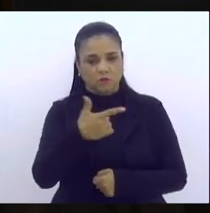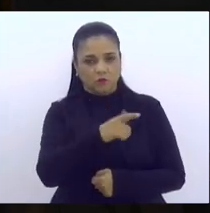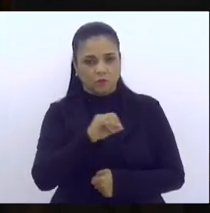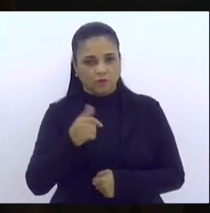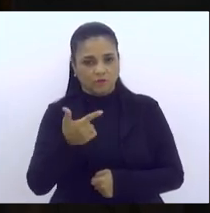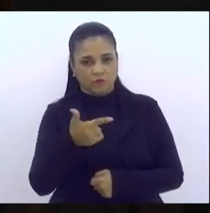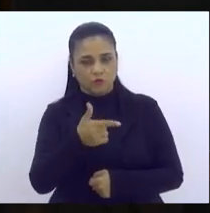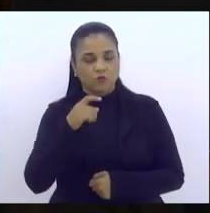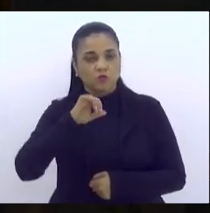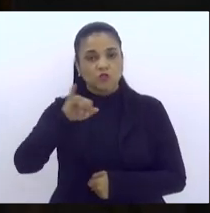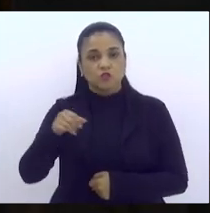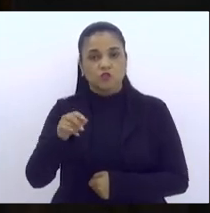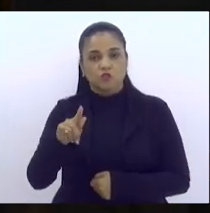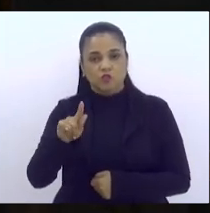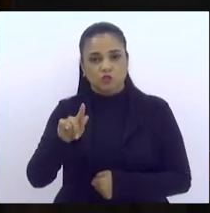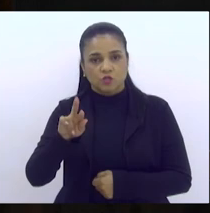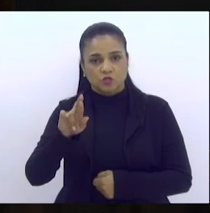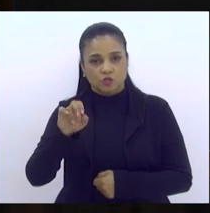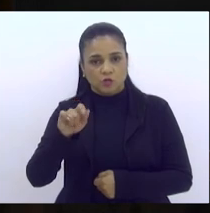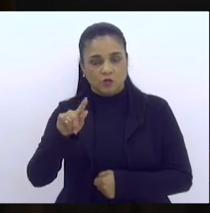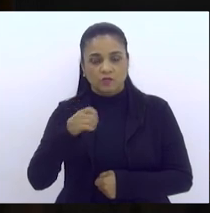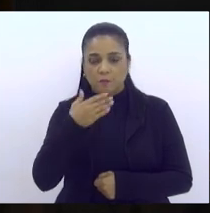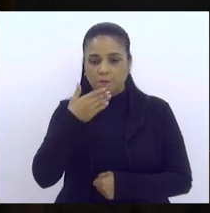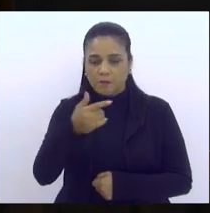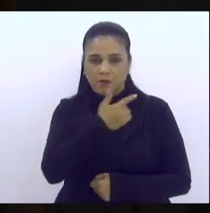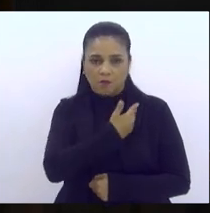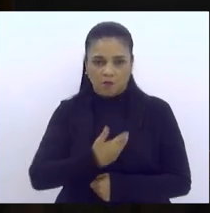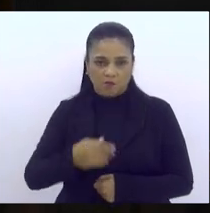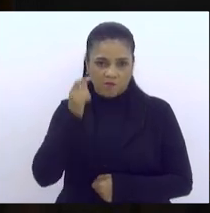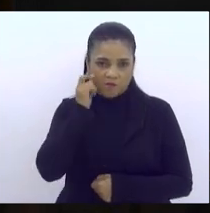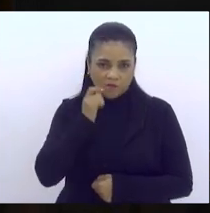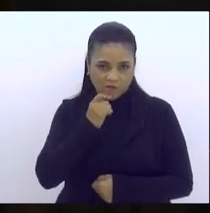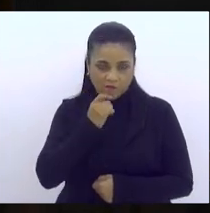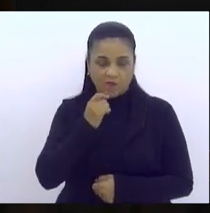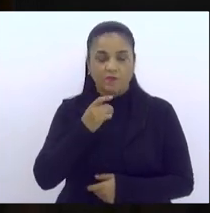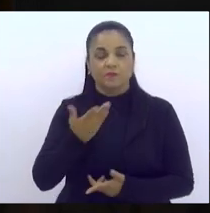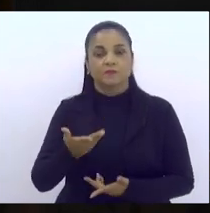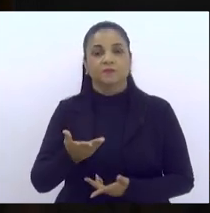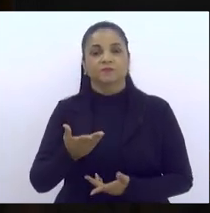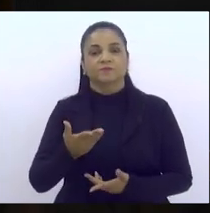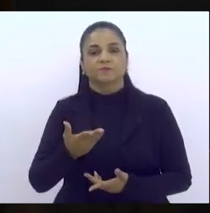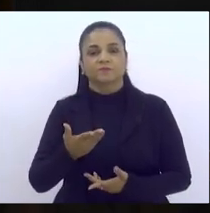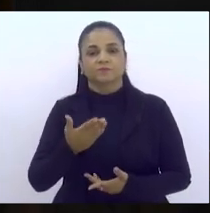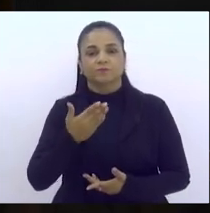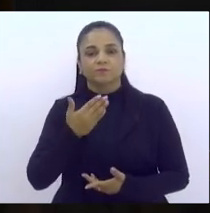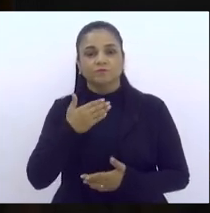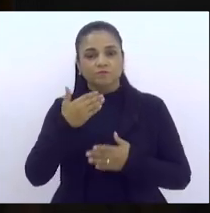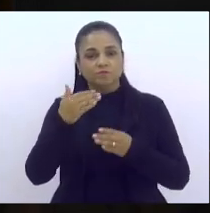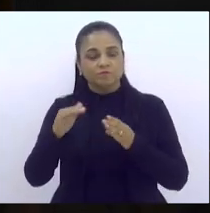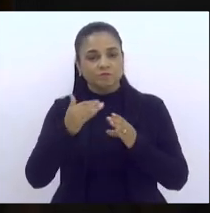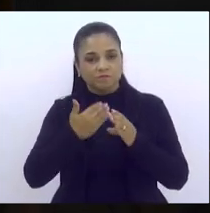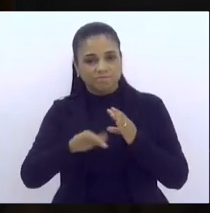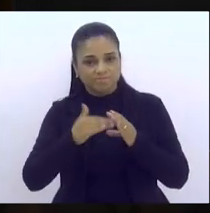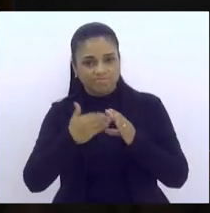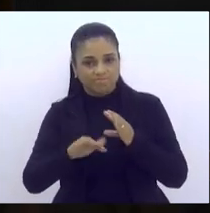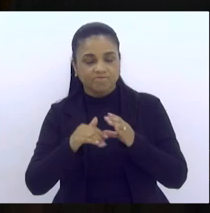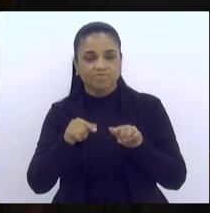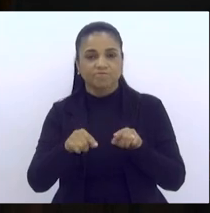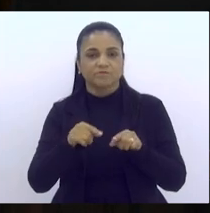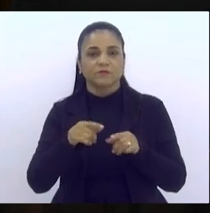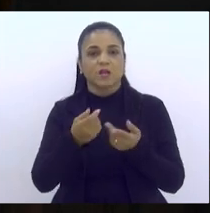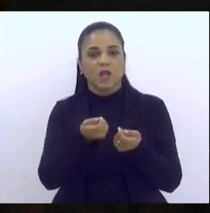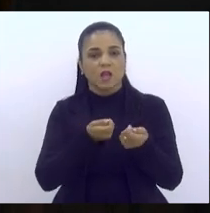Felipe Neto, que solicita ao excelentíssimo senhor governador do estado do Rio de Janeiro, Cláudio Castro, o envio de mensagem dispondo sobre